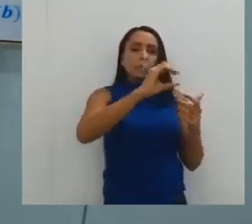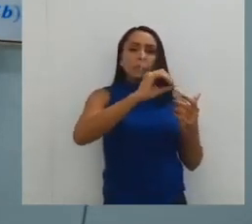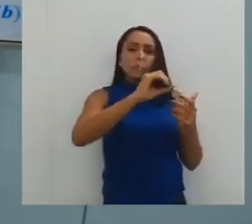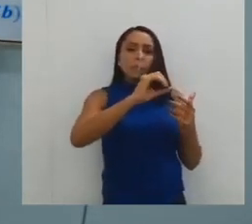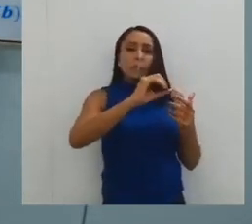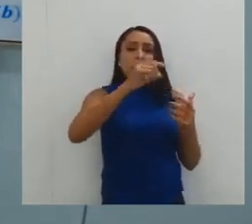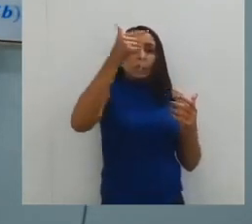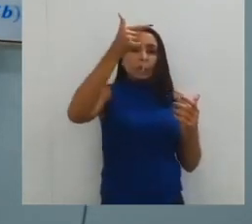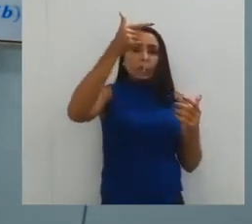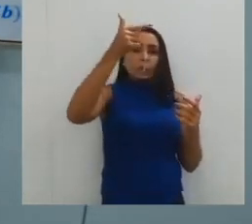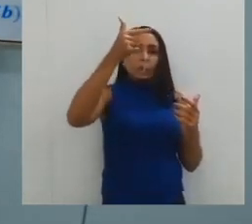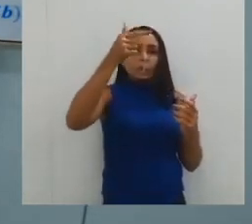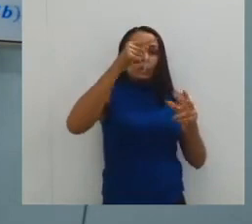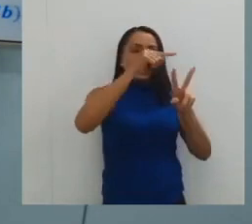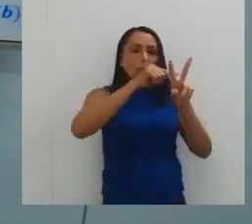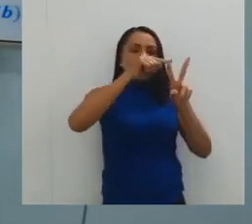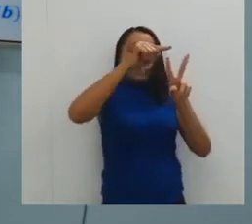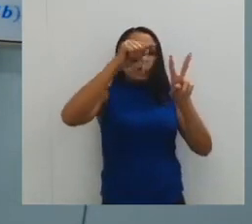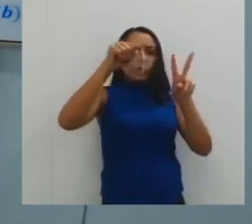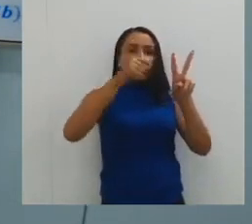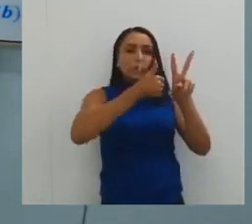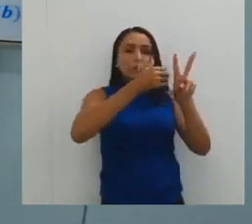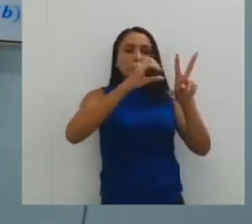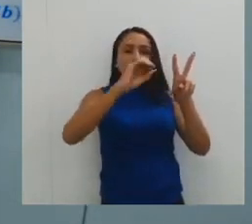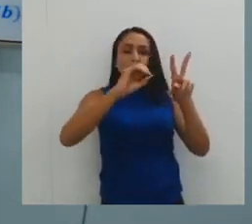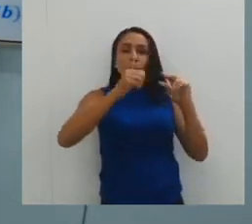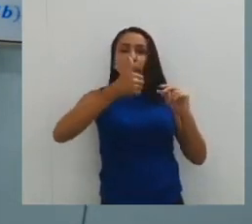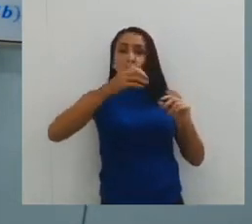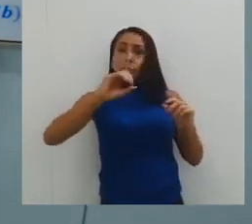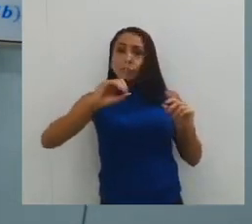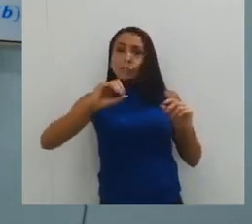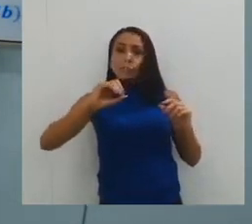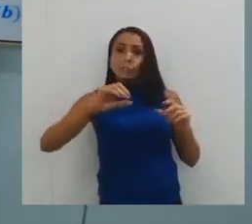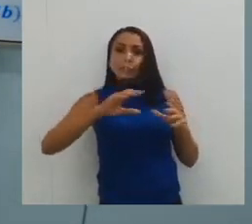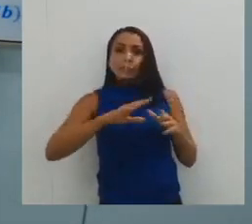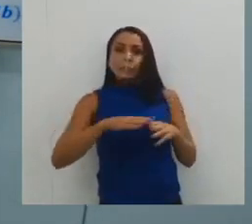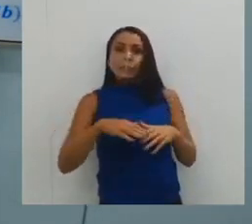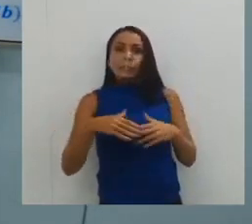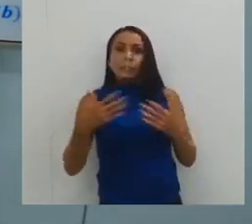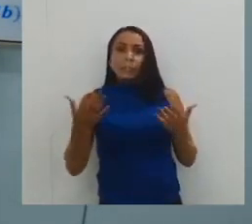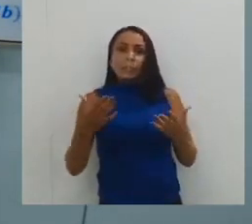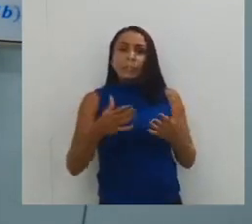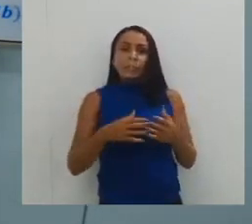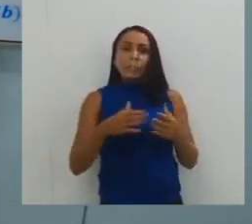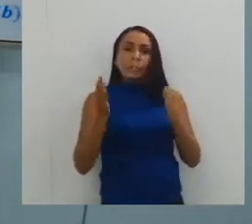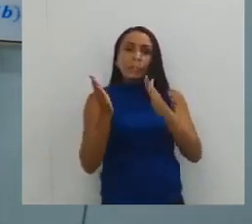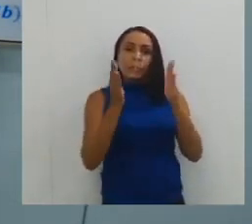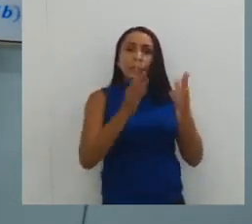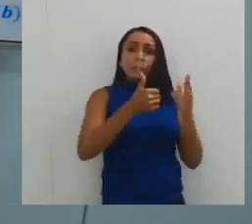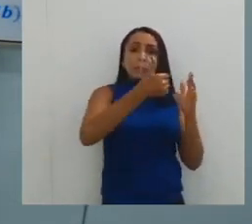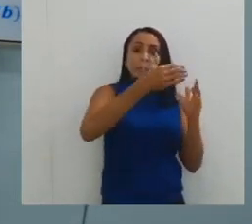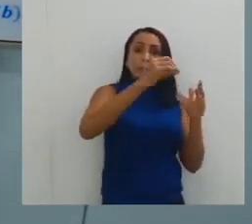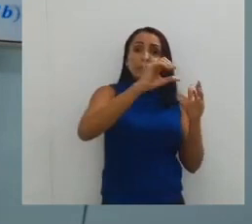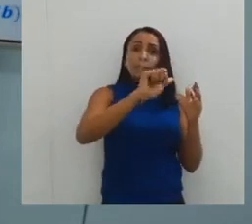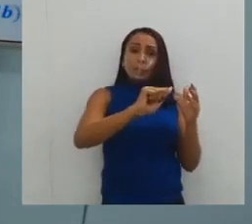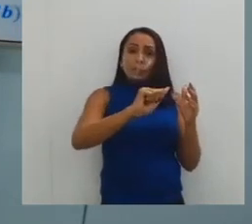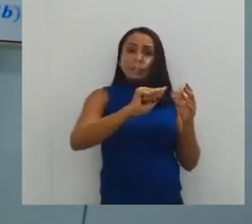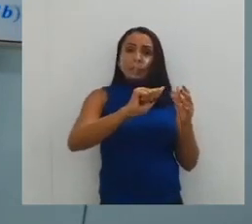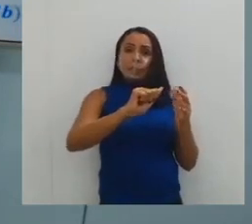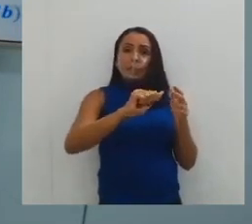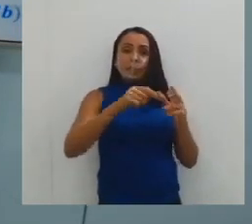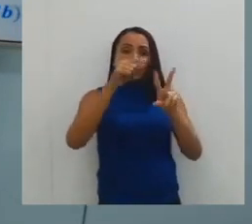então fica raiz de 100, 10. A raiz de A ao quadrado, A. Então, fica a primeira parte, 10A. A